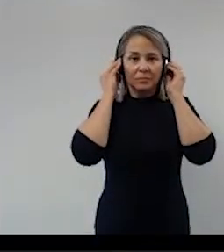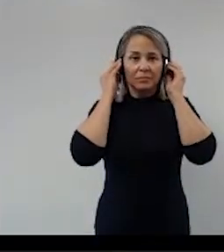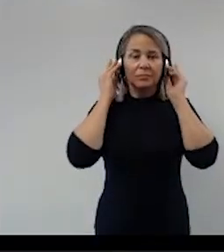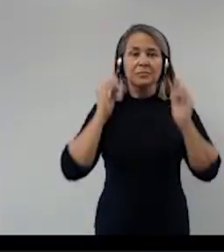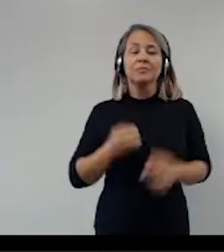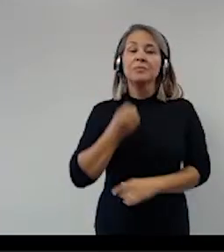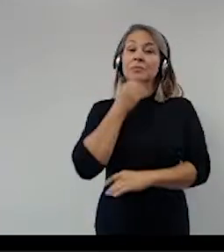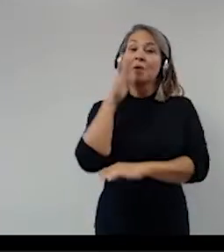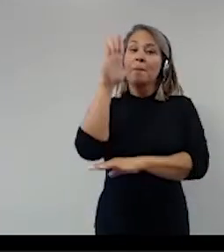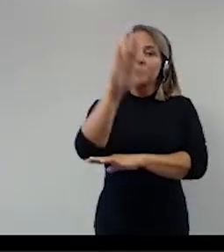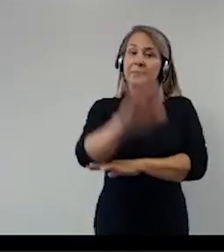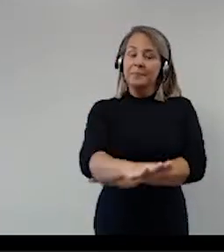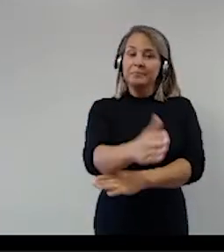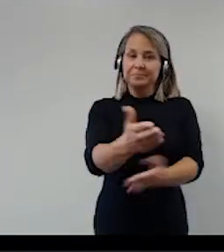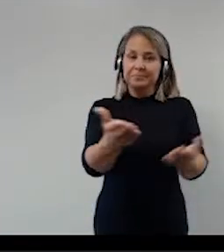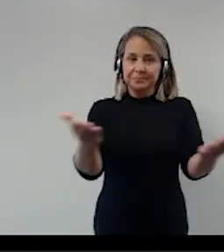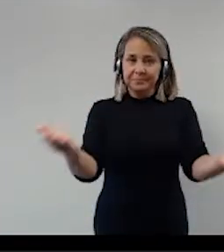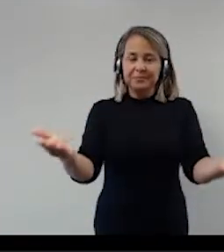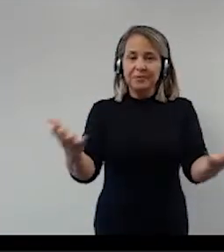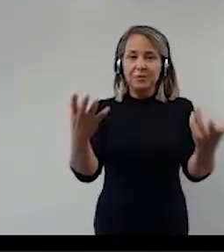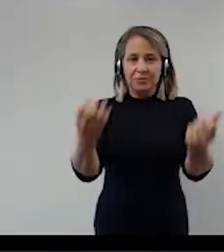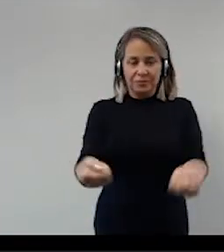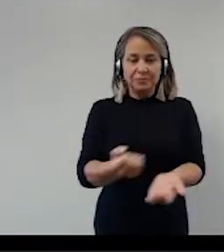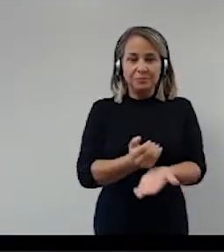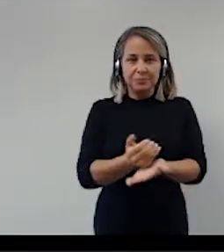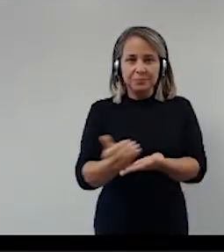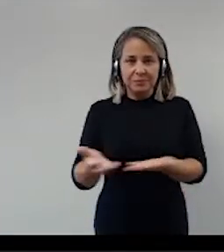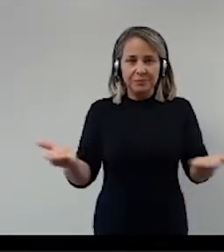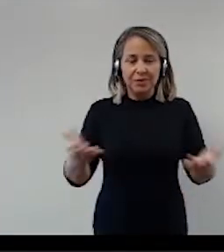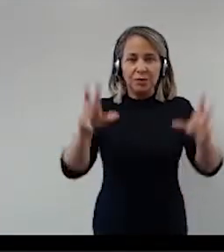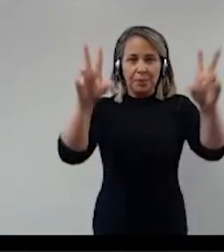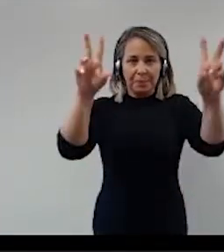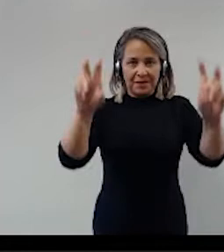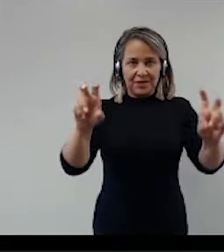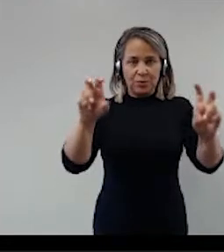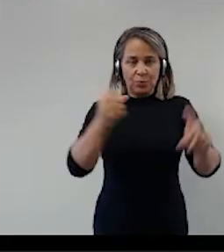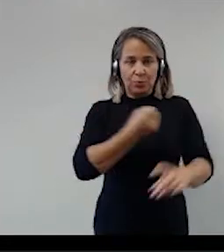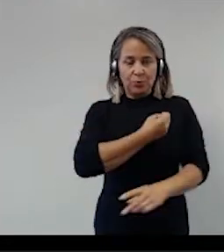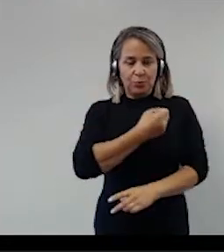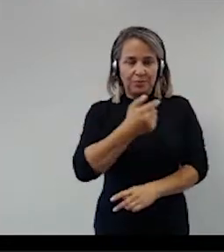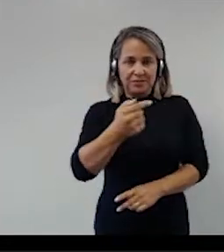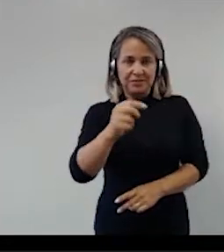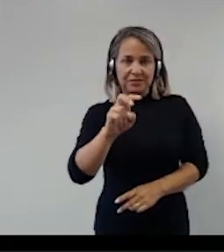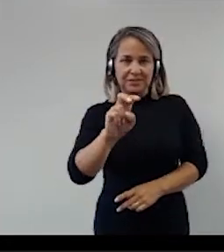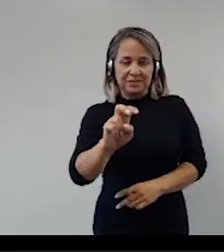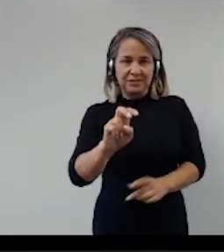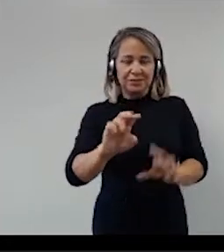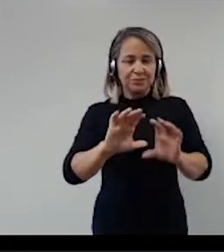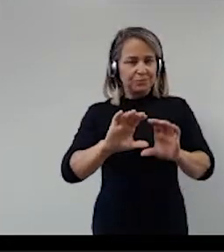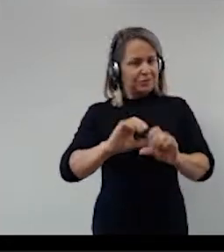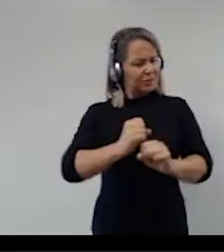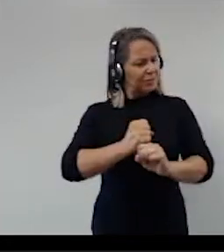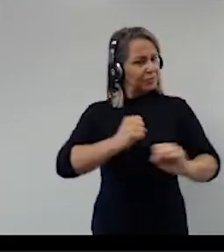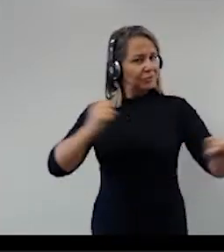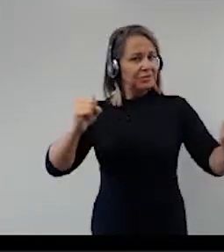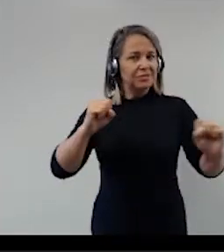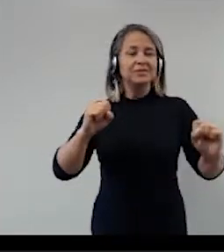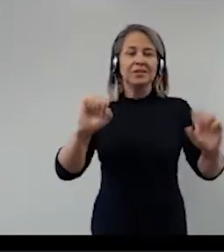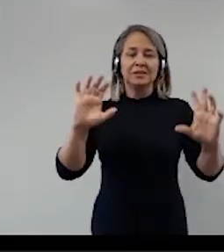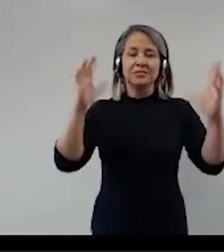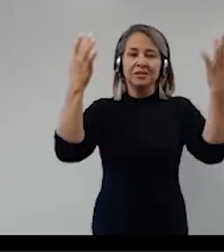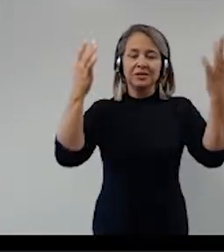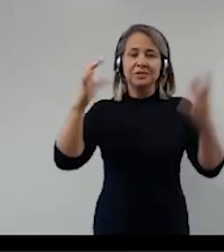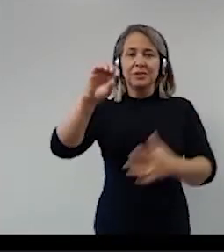Muito boa tarde a todos. Vamos dar início agora ao painel de número 75 desse grandioso evento da Ordem dos Advogados do